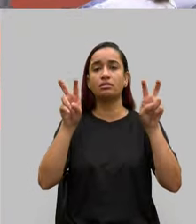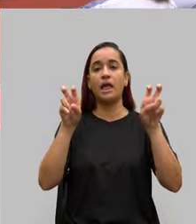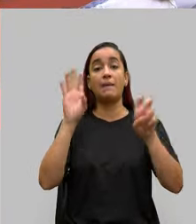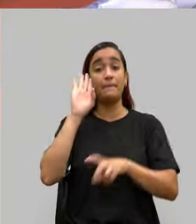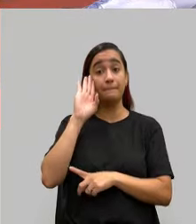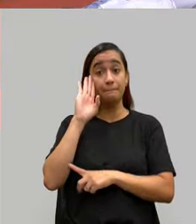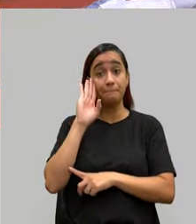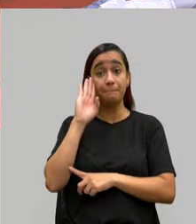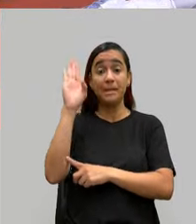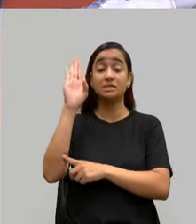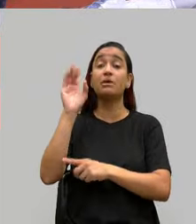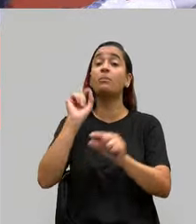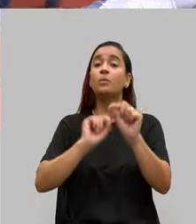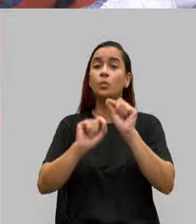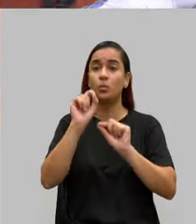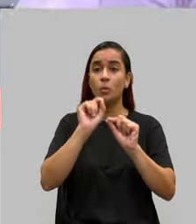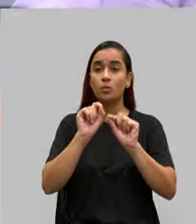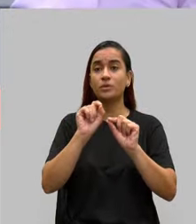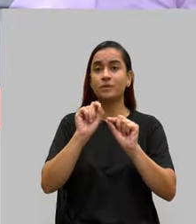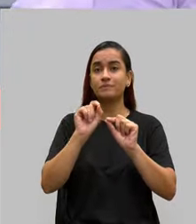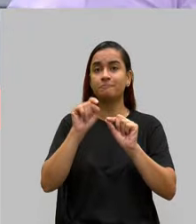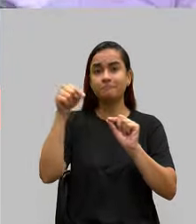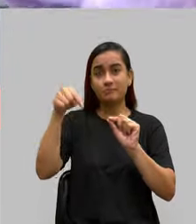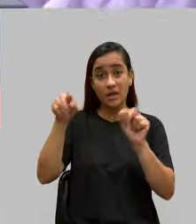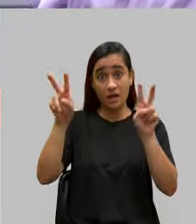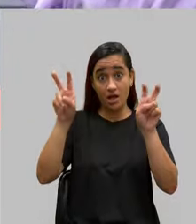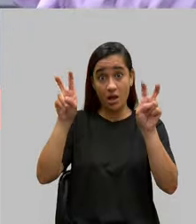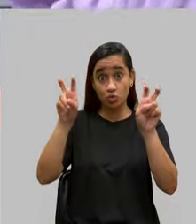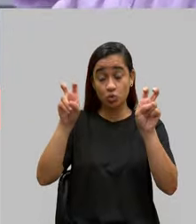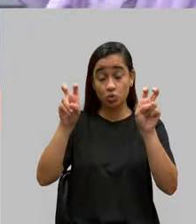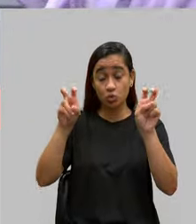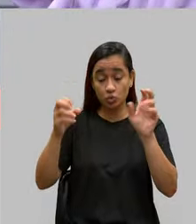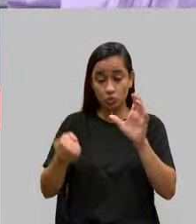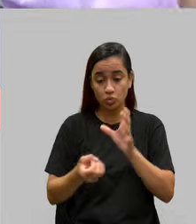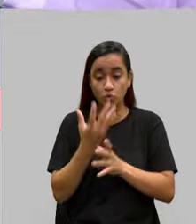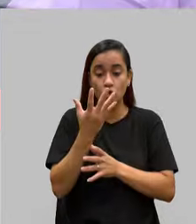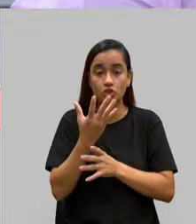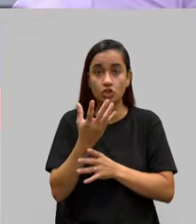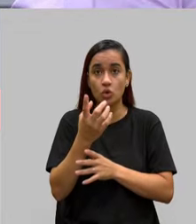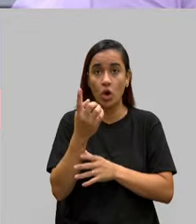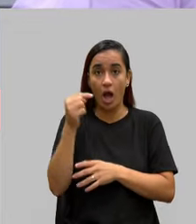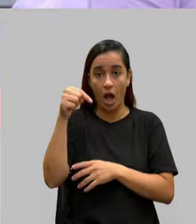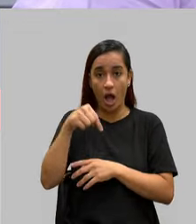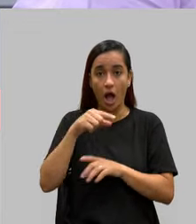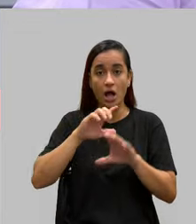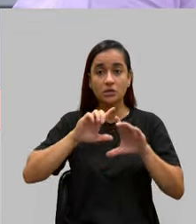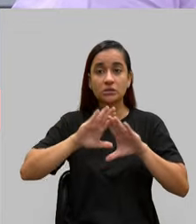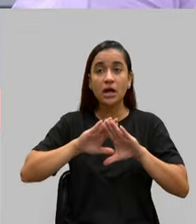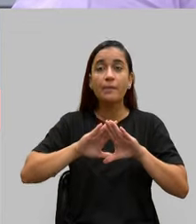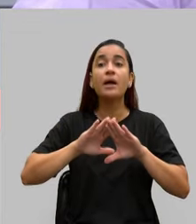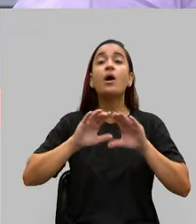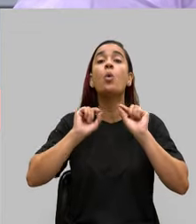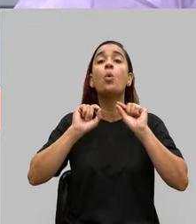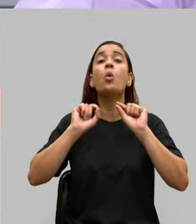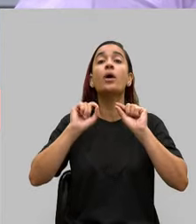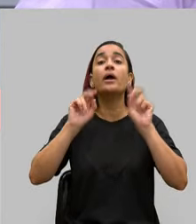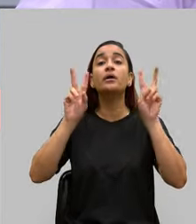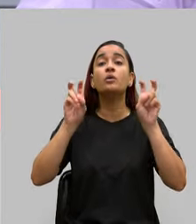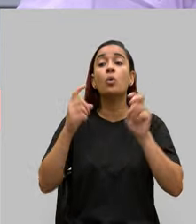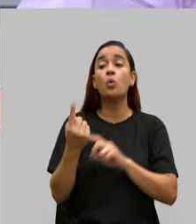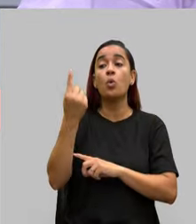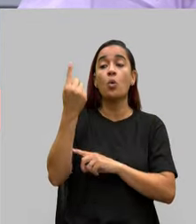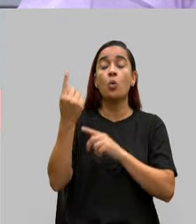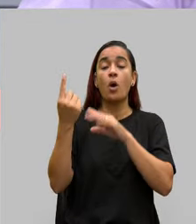Beatriz Deputado Roberto porque esse assunto surgiu no nosso gabinete em virtude né de uma filha de um de uma funcionária